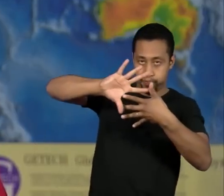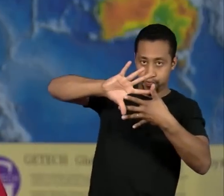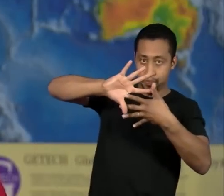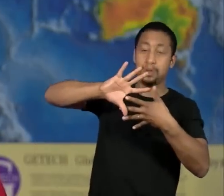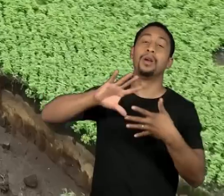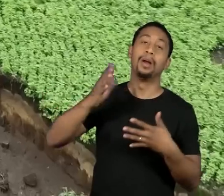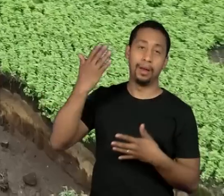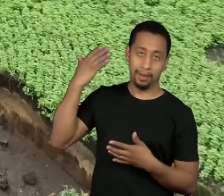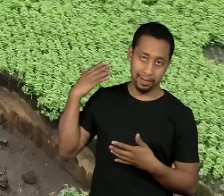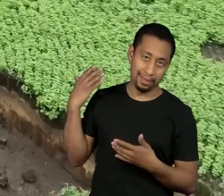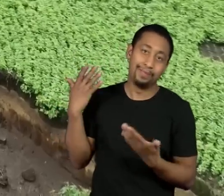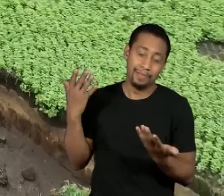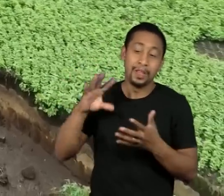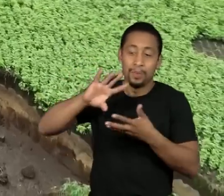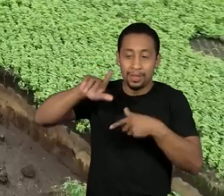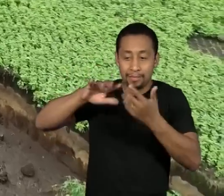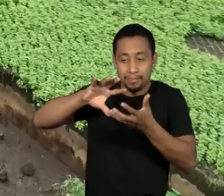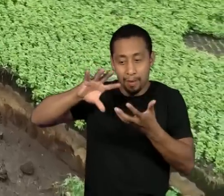de anos somente.